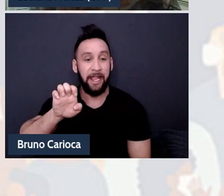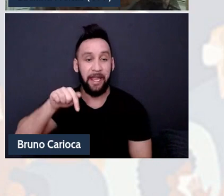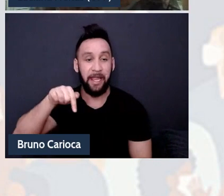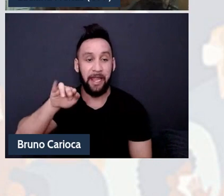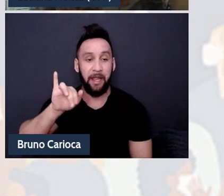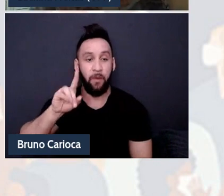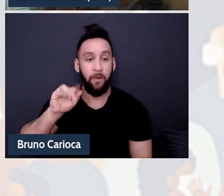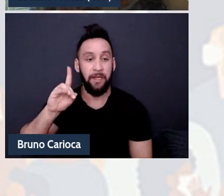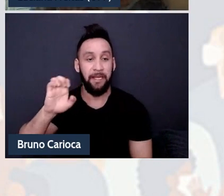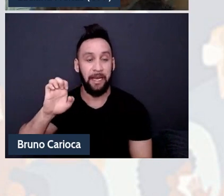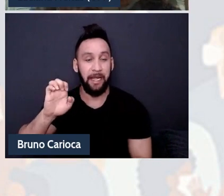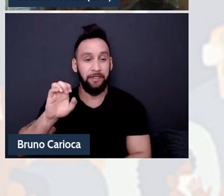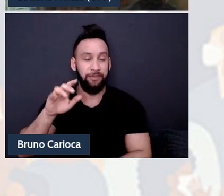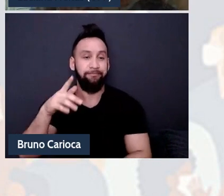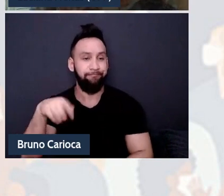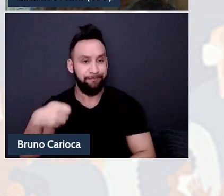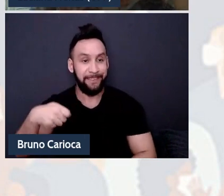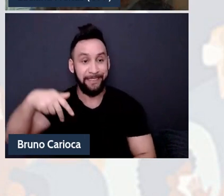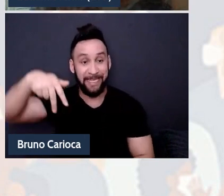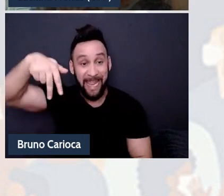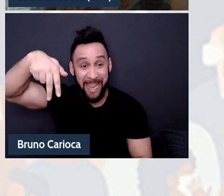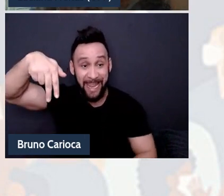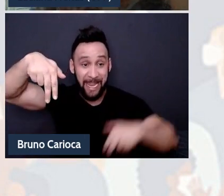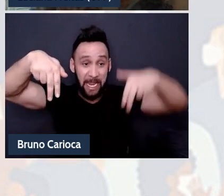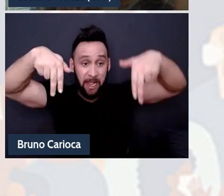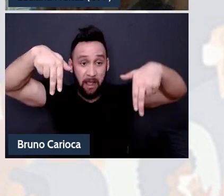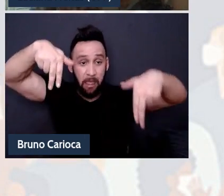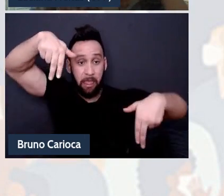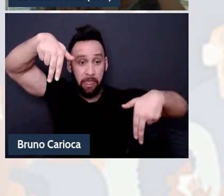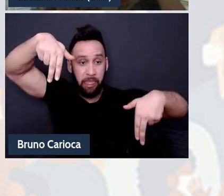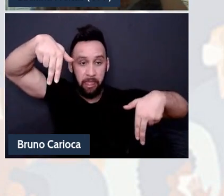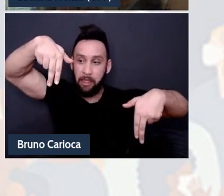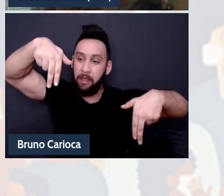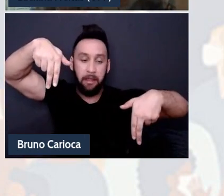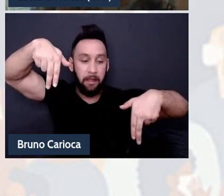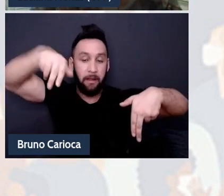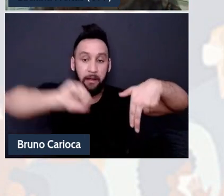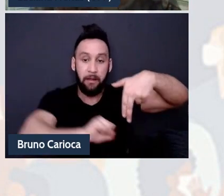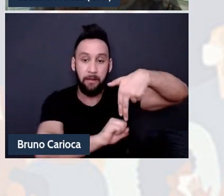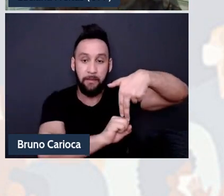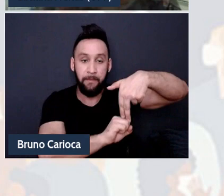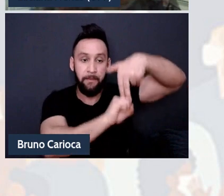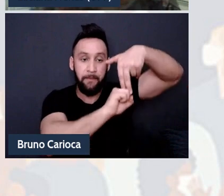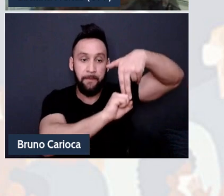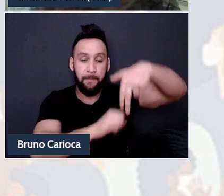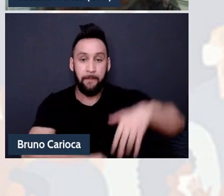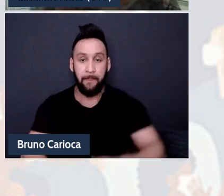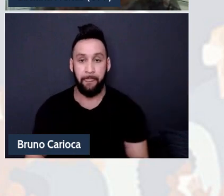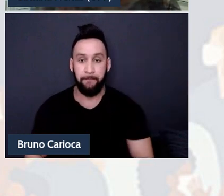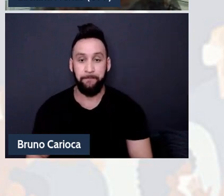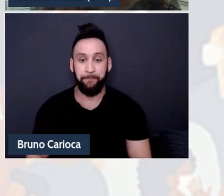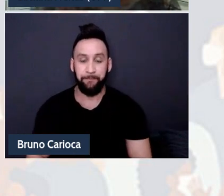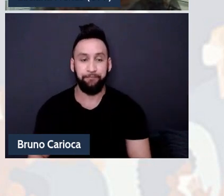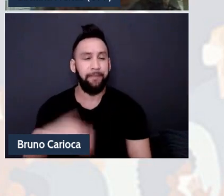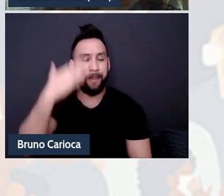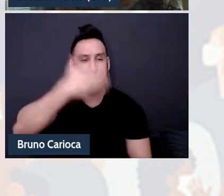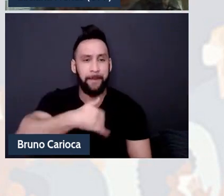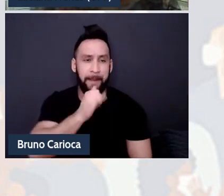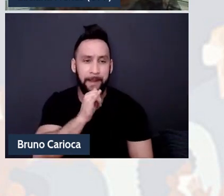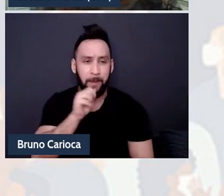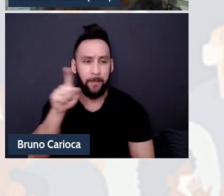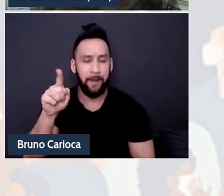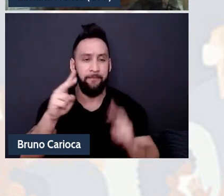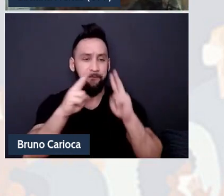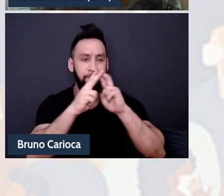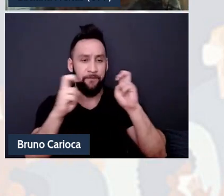Brasil. Olha só, a Escola Municipal Raimundo Paixão vai ter que ensinar o detonado, né? E a gente tem escolas como essa em